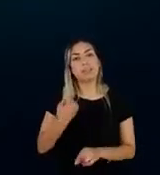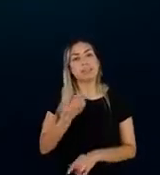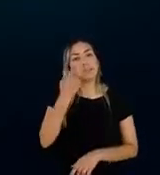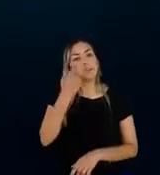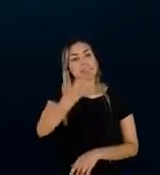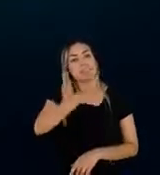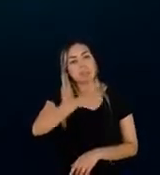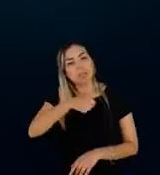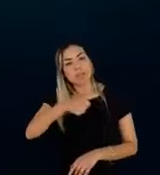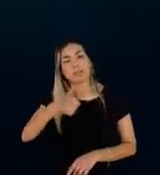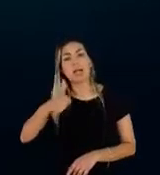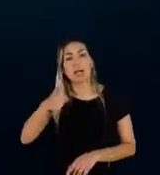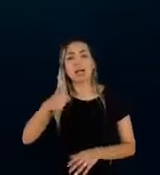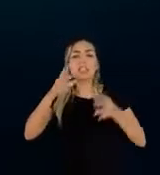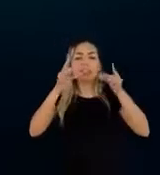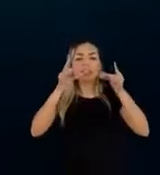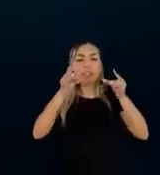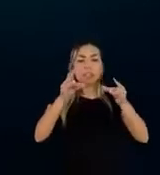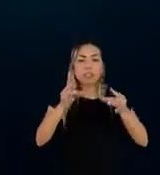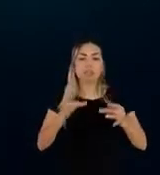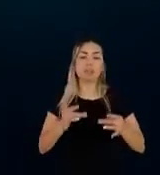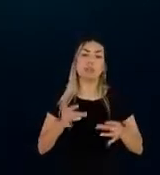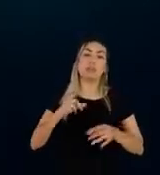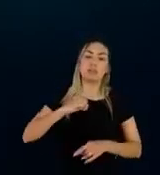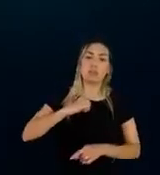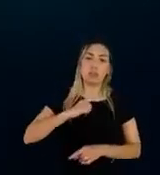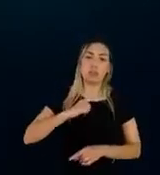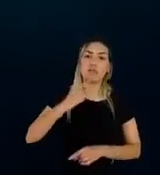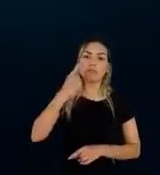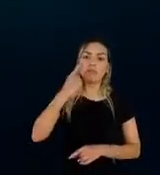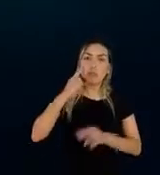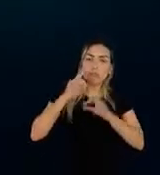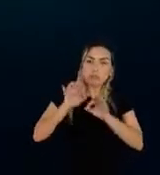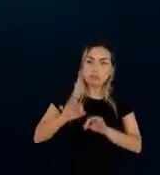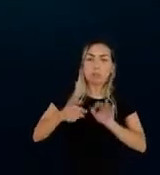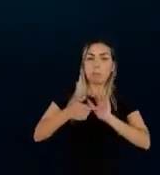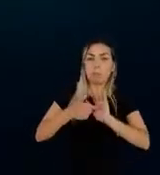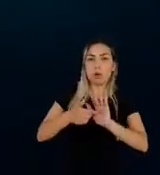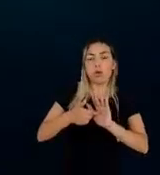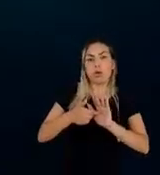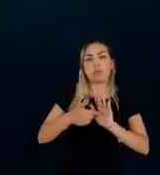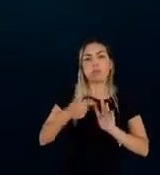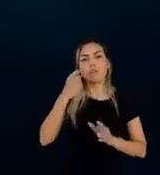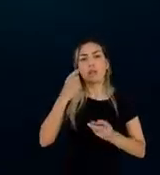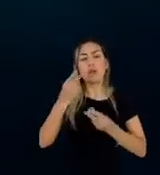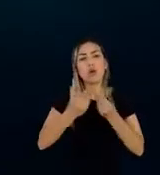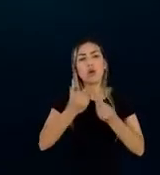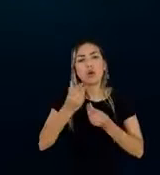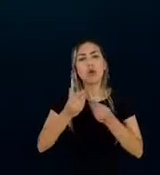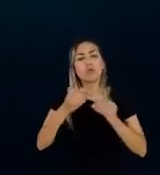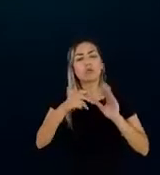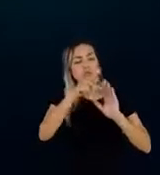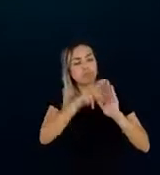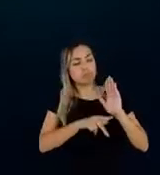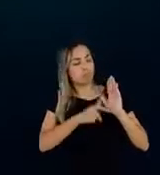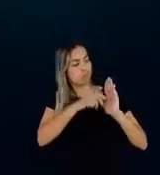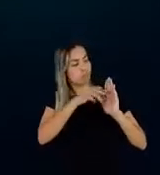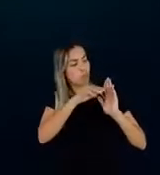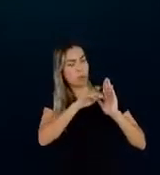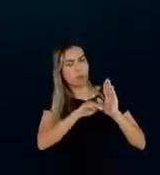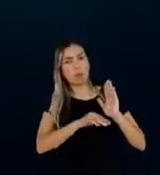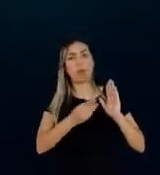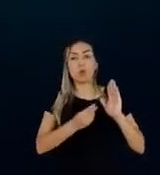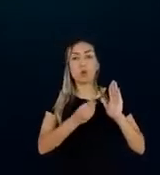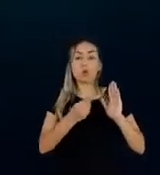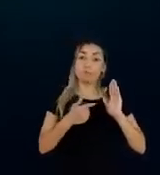bastante detalhada, né, baseada em evidência, e verificando a performance do programa. E, como eu apresentei,